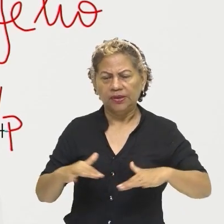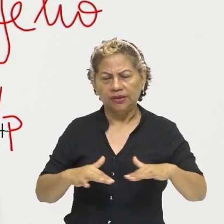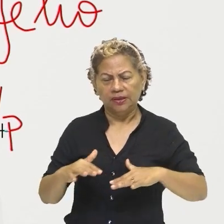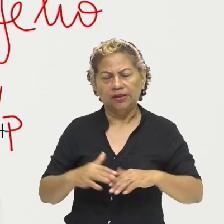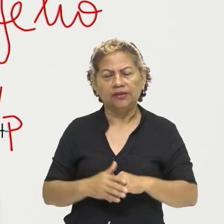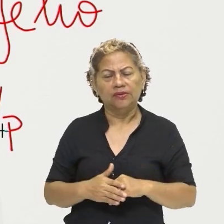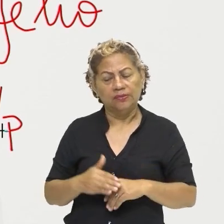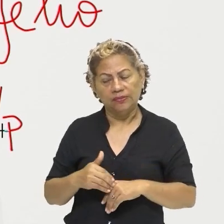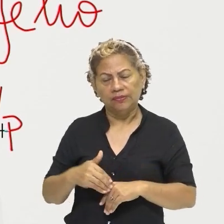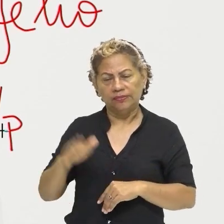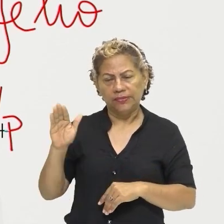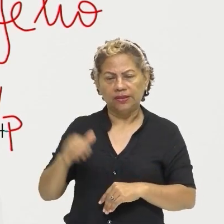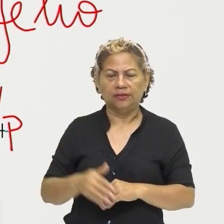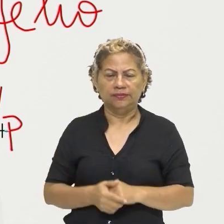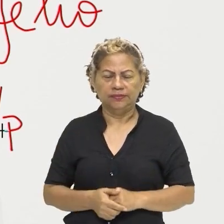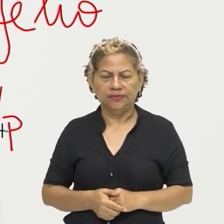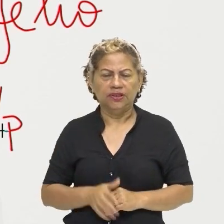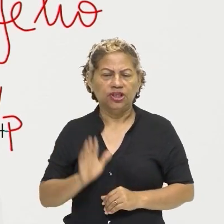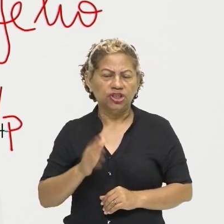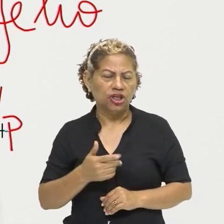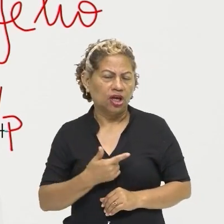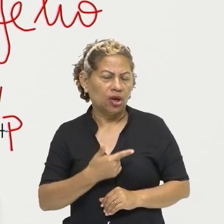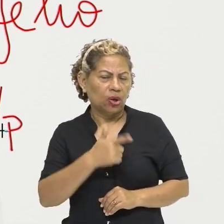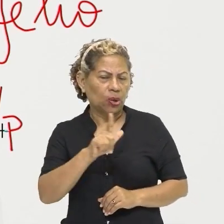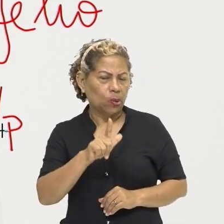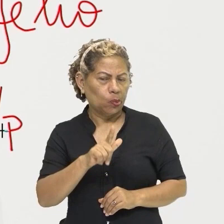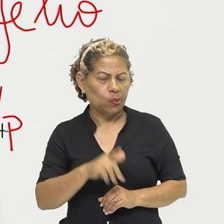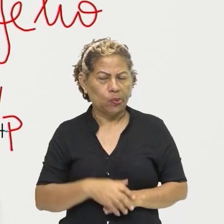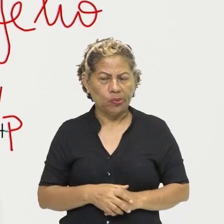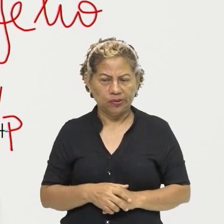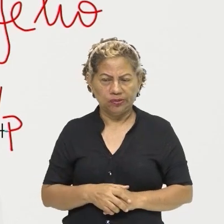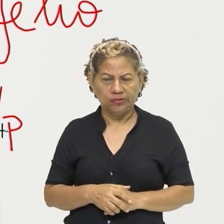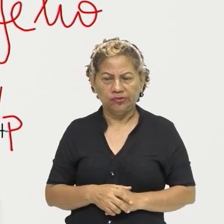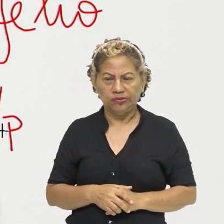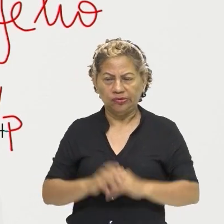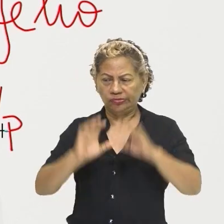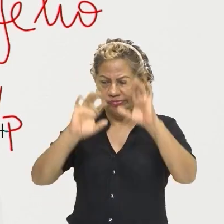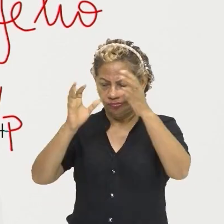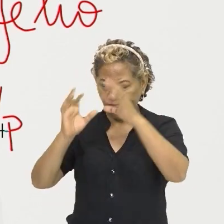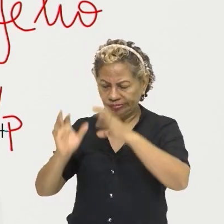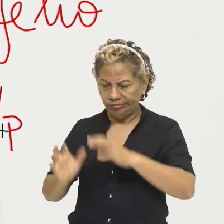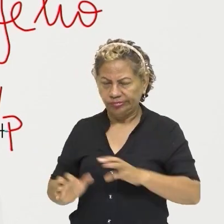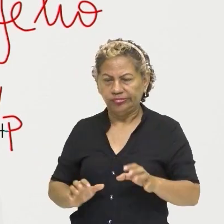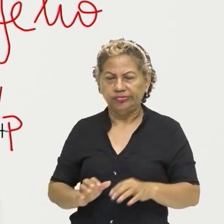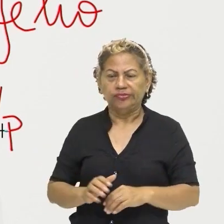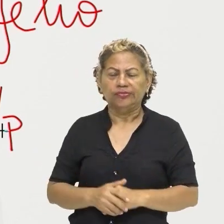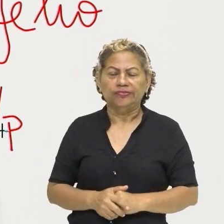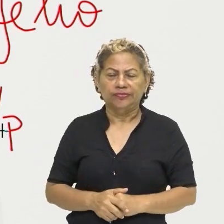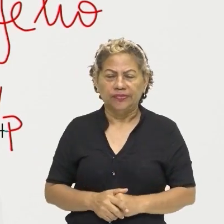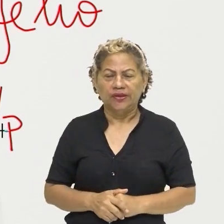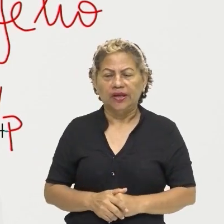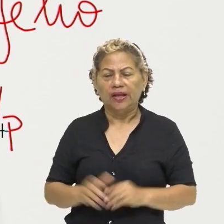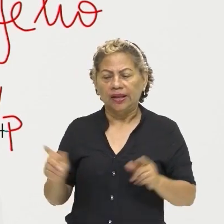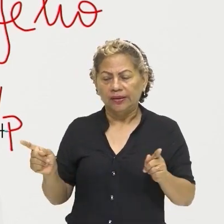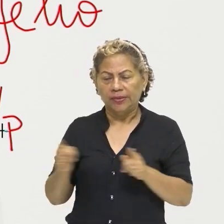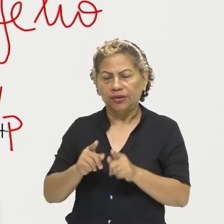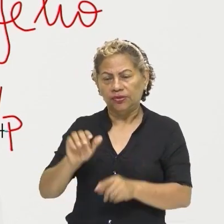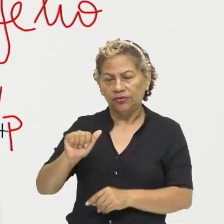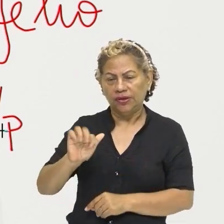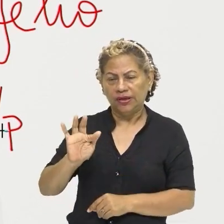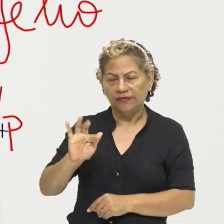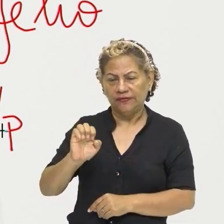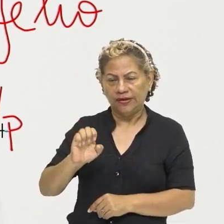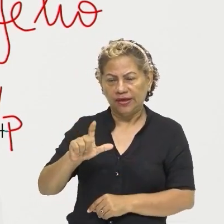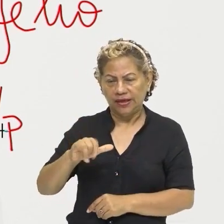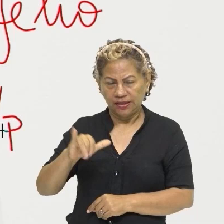é maior. E a energia cinética do planeta lá no afélio, ela é menor, porque